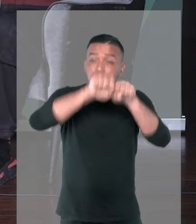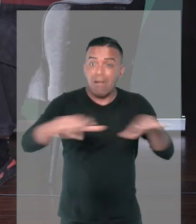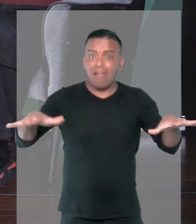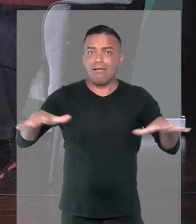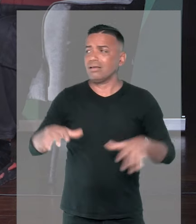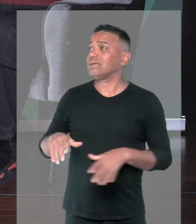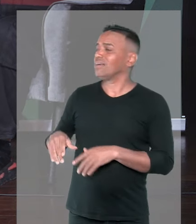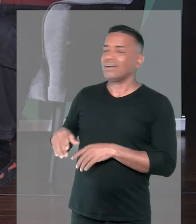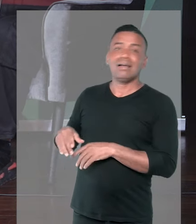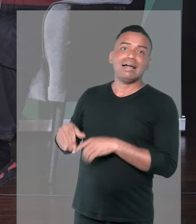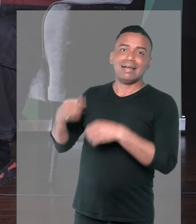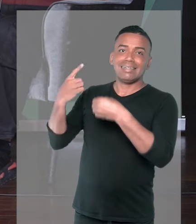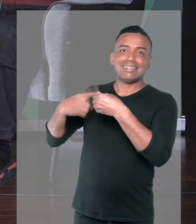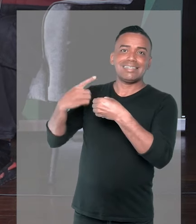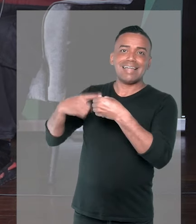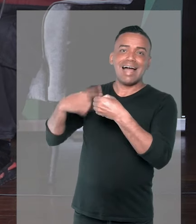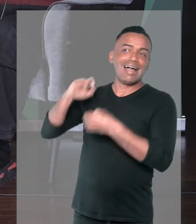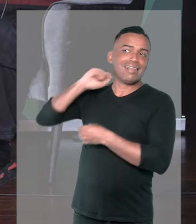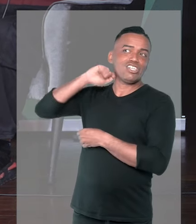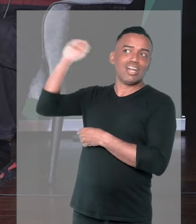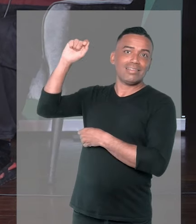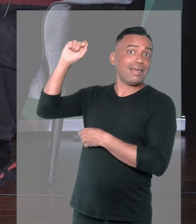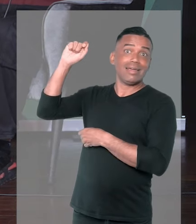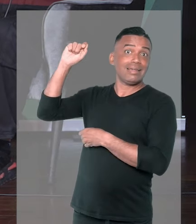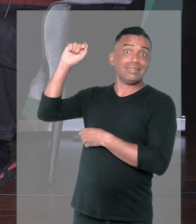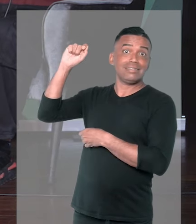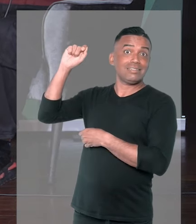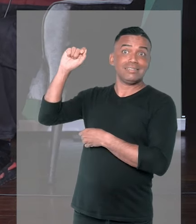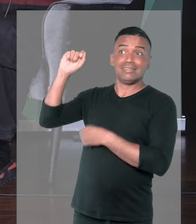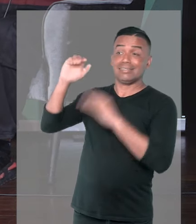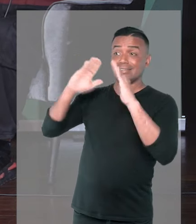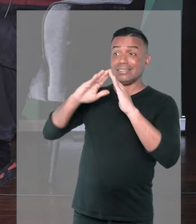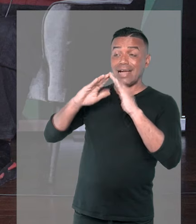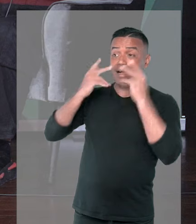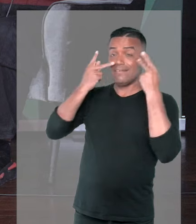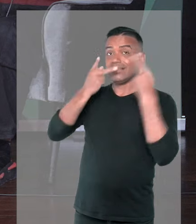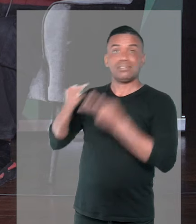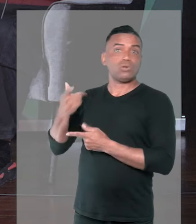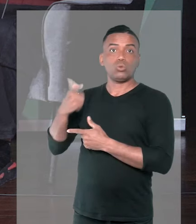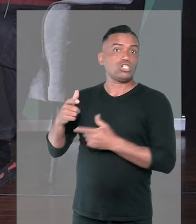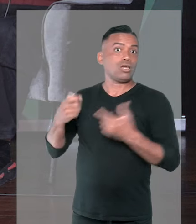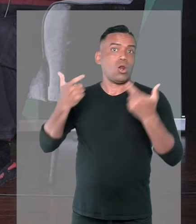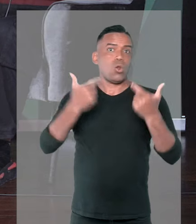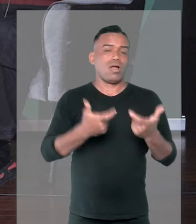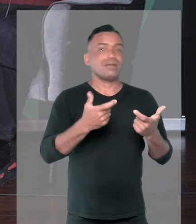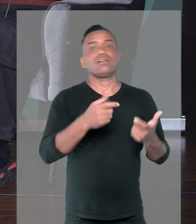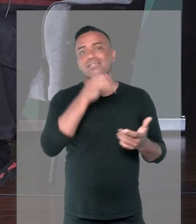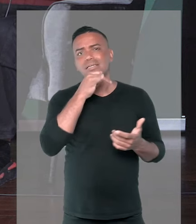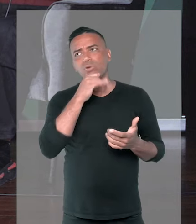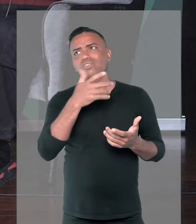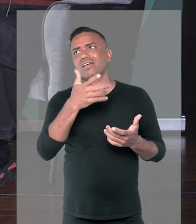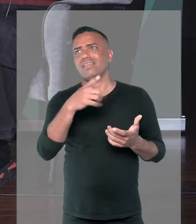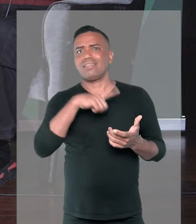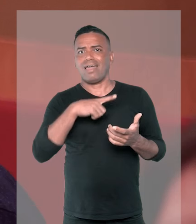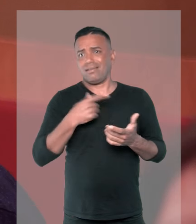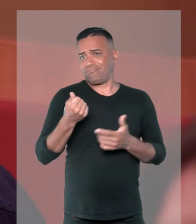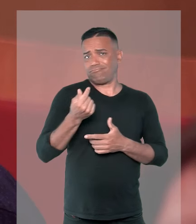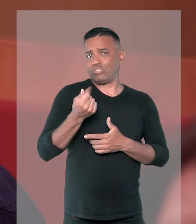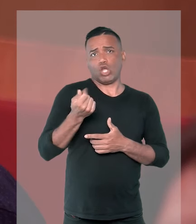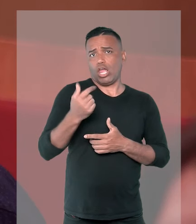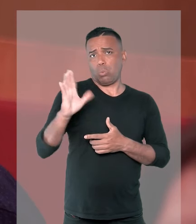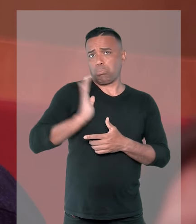passada em Tiradentes não tinha lugar nem nas cidades vizinhas então se você tiver um mínimo de poder aquisitivo naquele lugar as